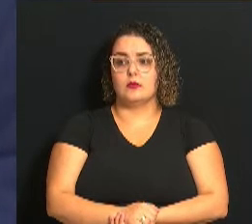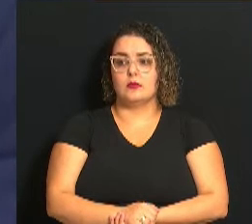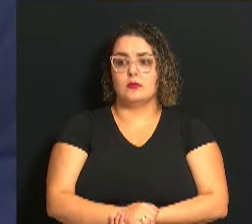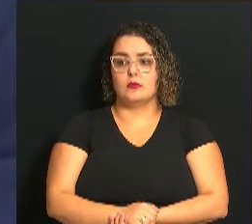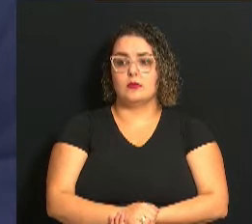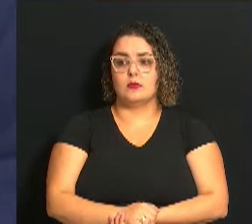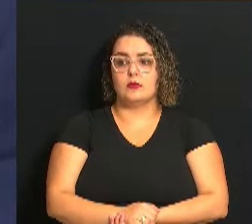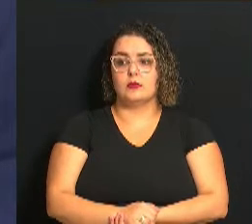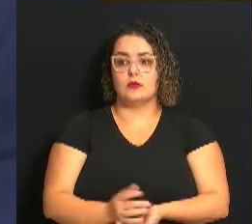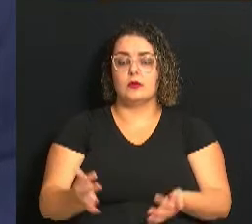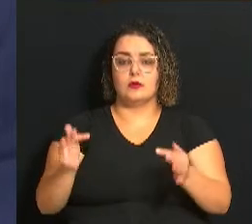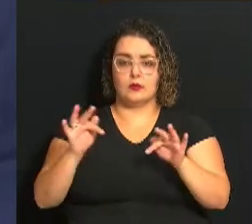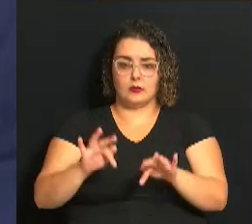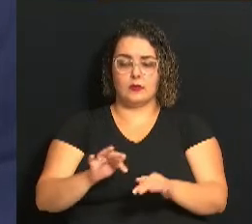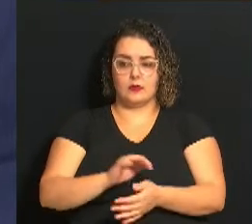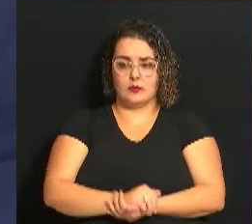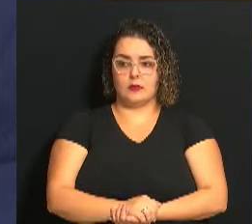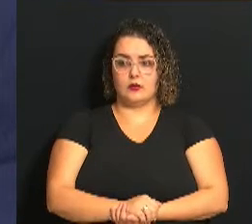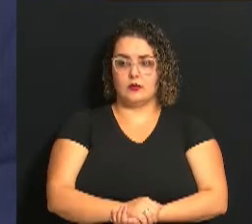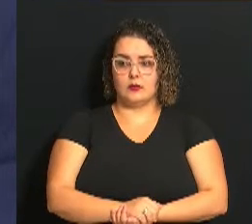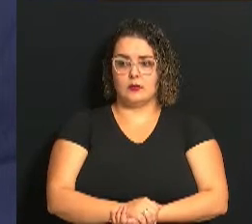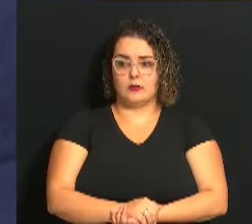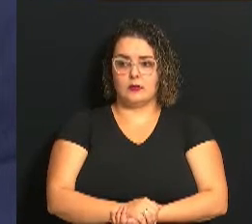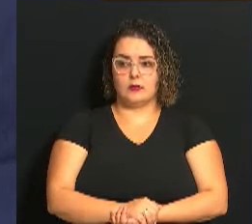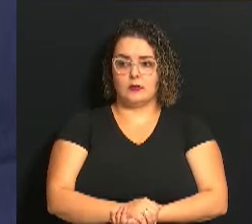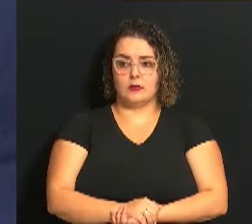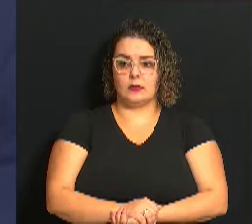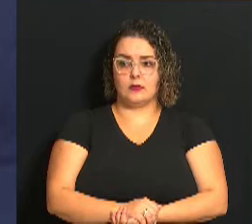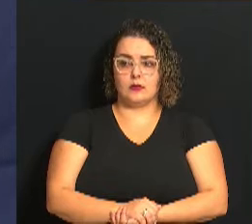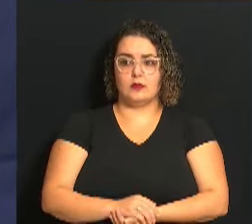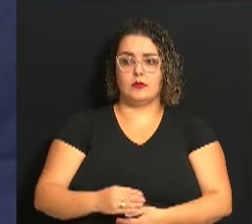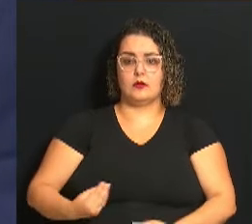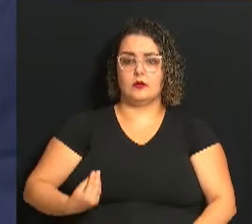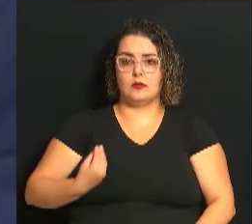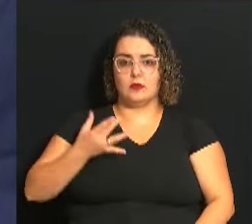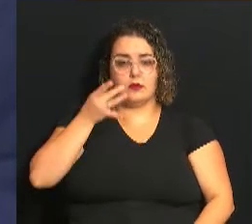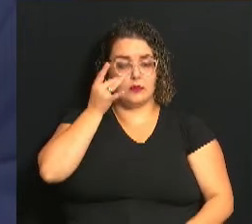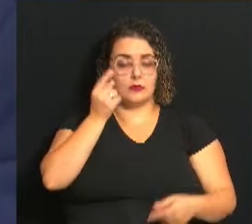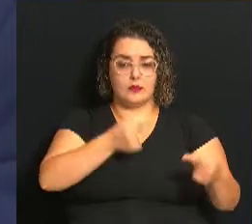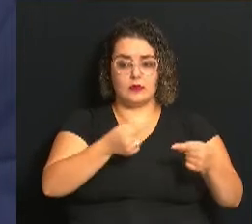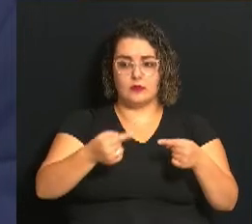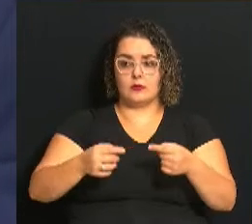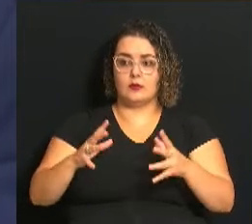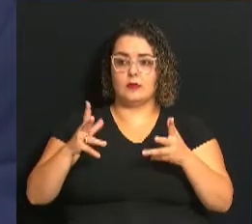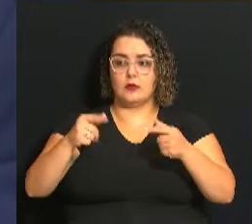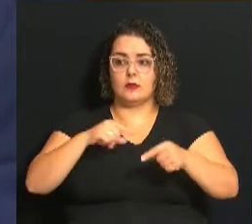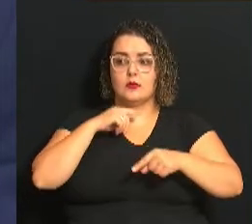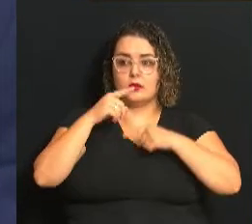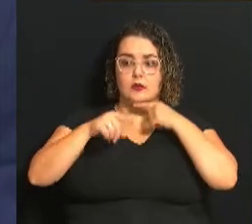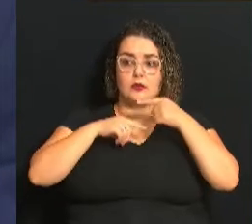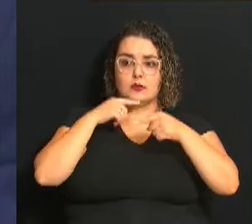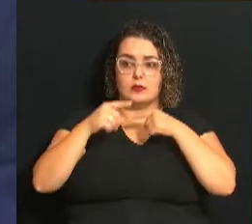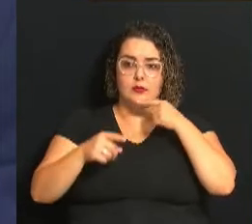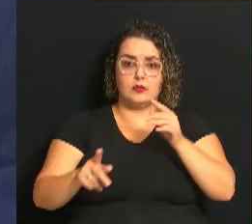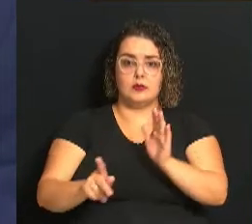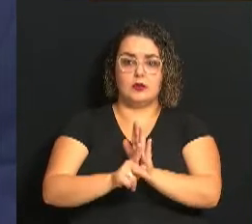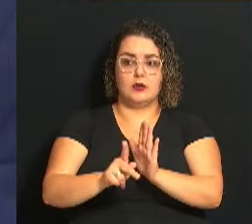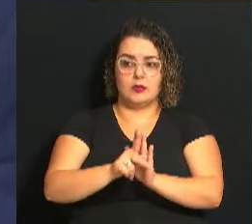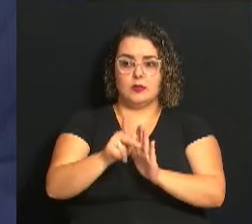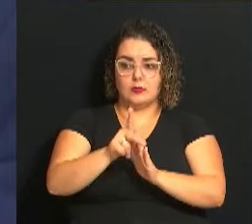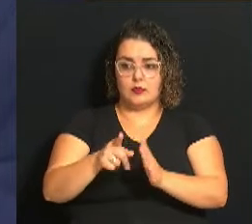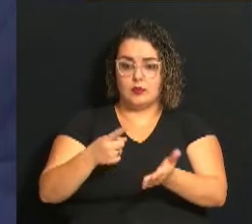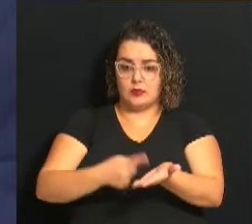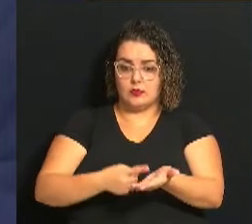para finalizar aqui, pela presença e pela exposição, né, eu acredito que tiramos todas as dúvidas relacionadas ao projeto, cumprindo com o